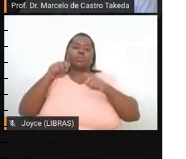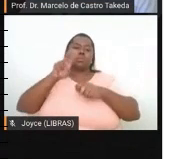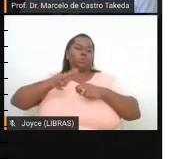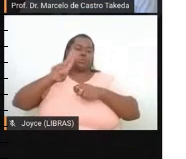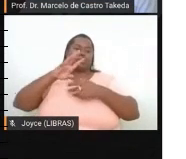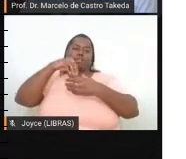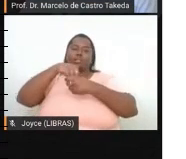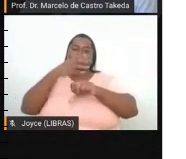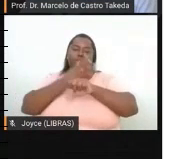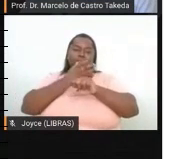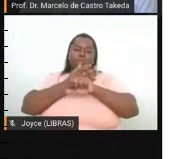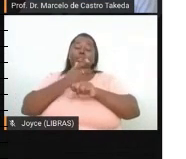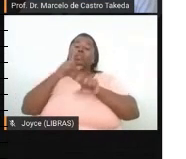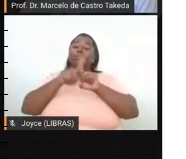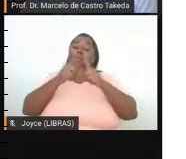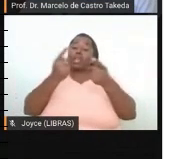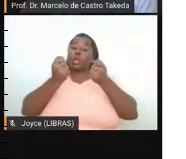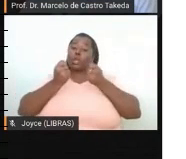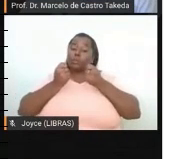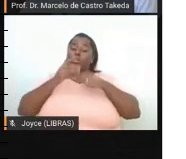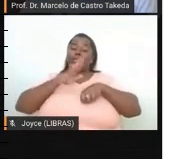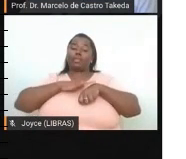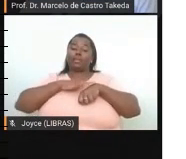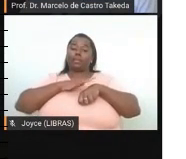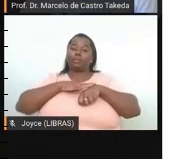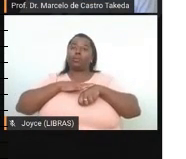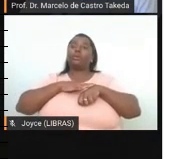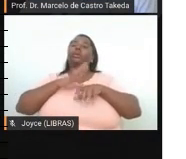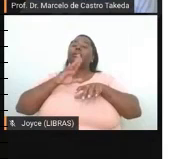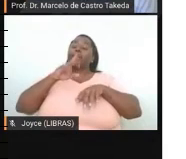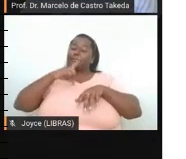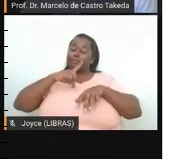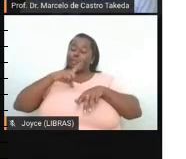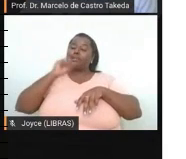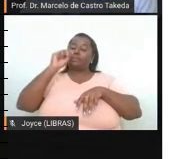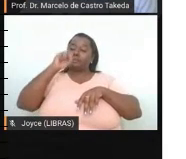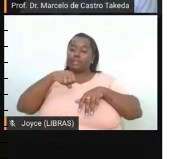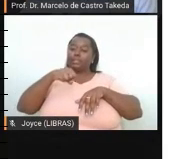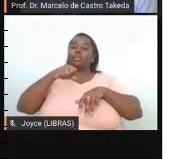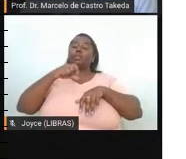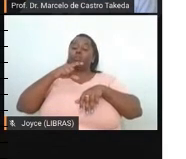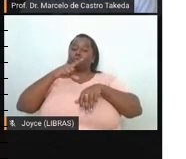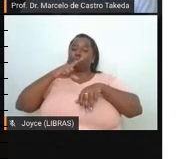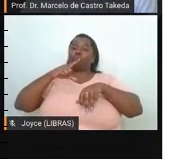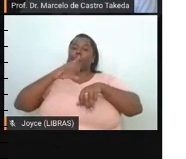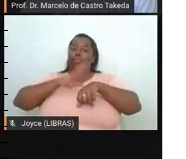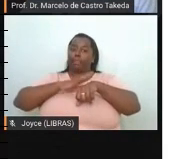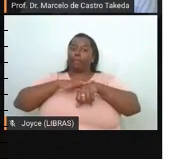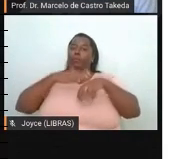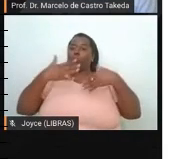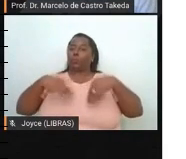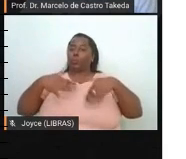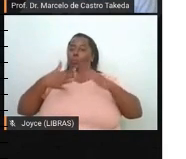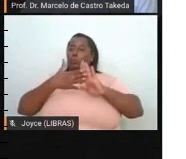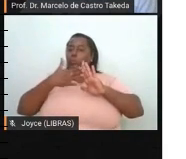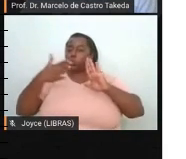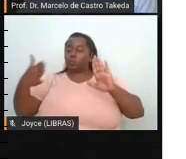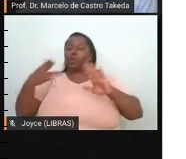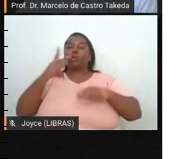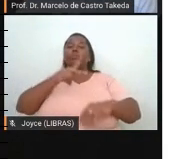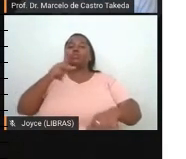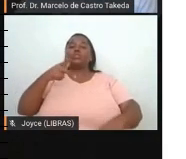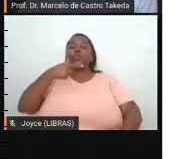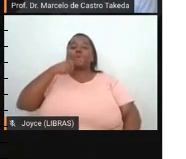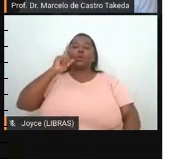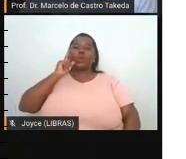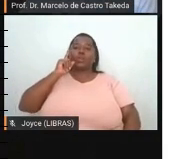Há, sim, um investimento grande no desenvolvimento disso. O professor Marcos ainda disse ontem que para fazer uma